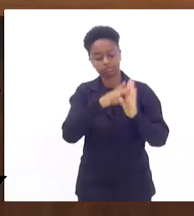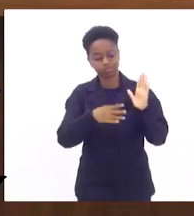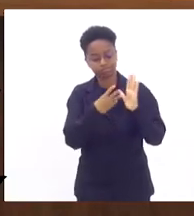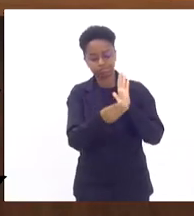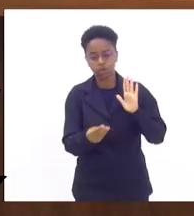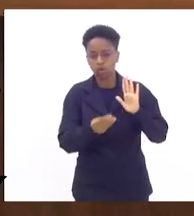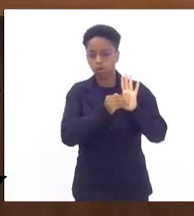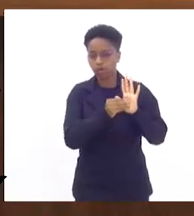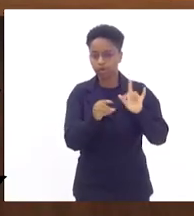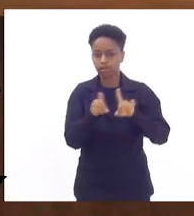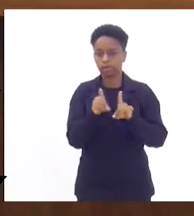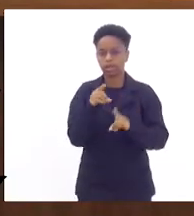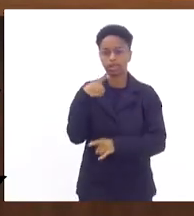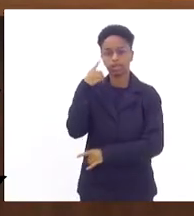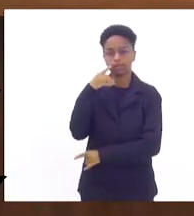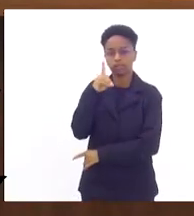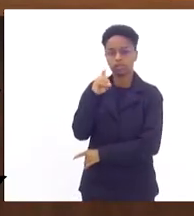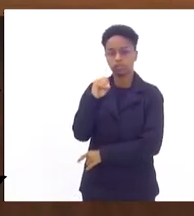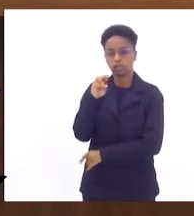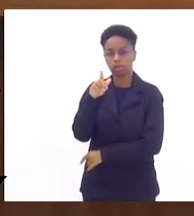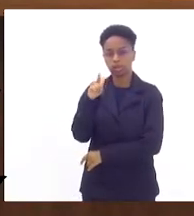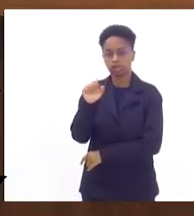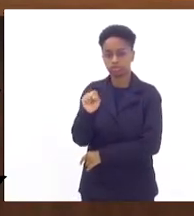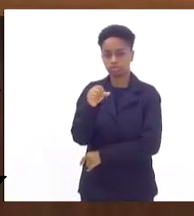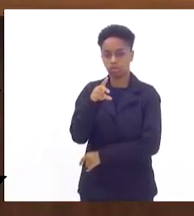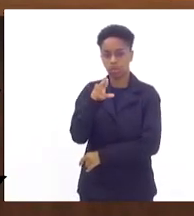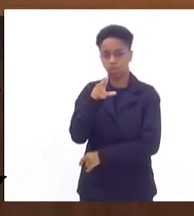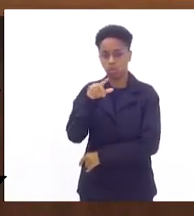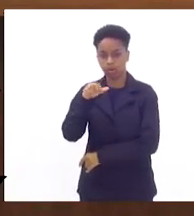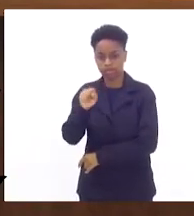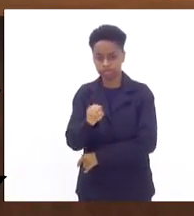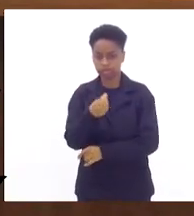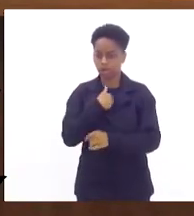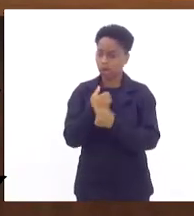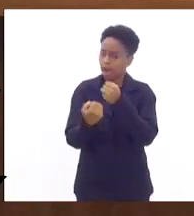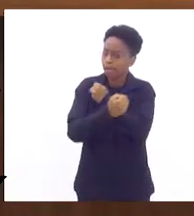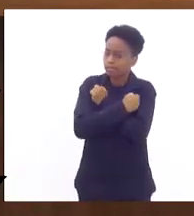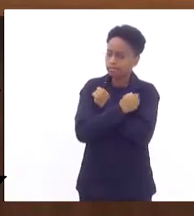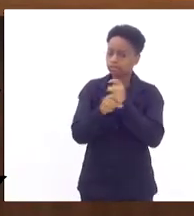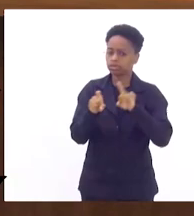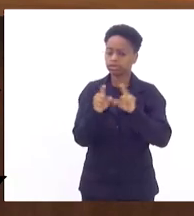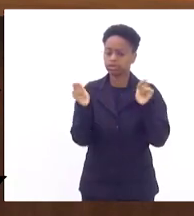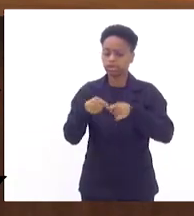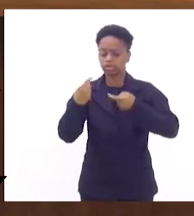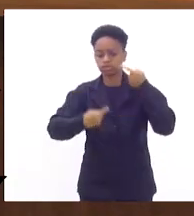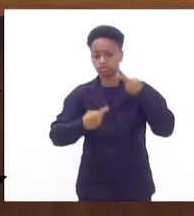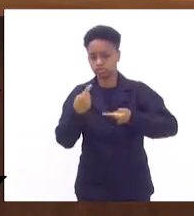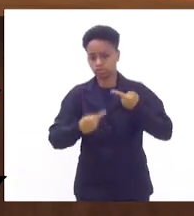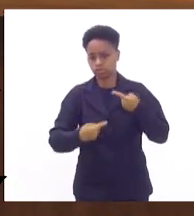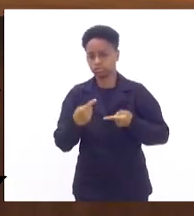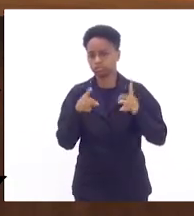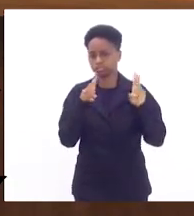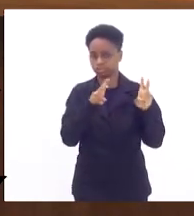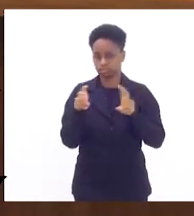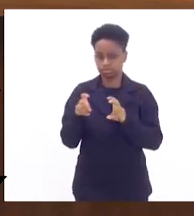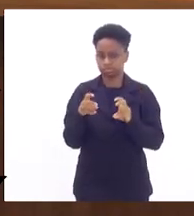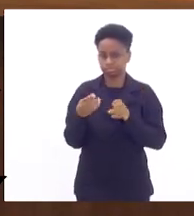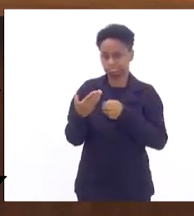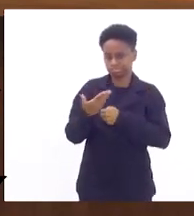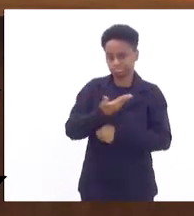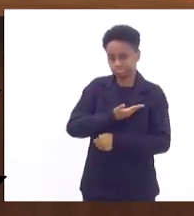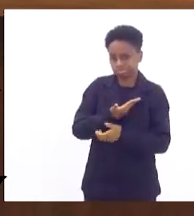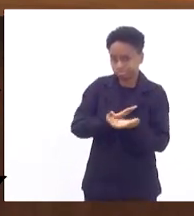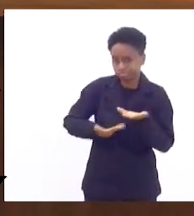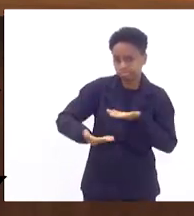veja o deputado Douglas Russo, um grande abraço à Vossa Excelência, que a gente possa estar discutindo, né, de forma amigável,